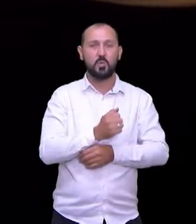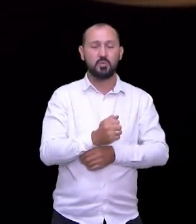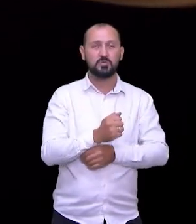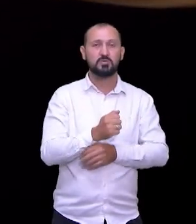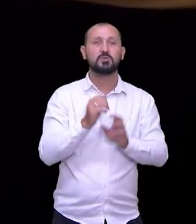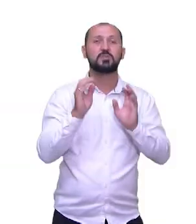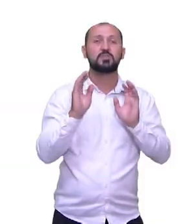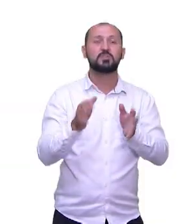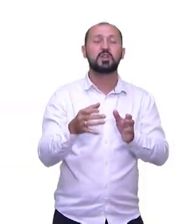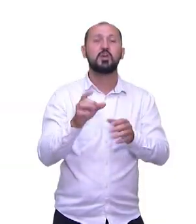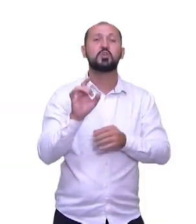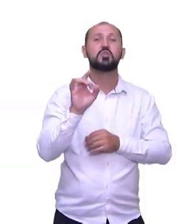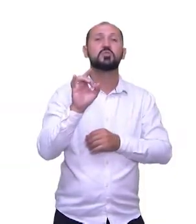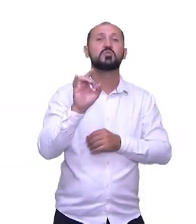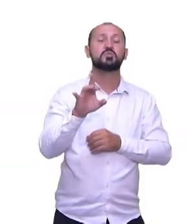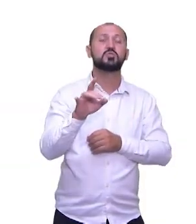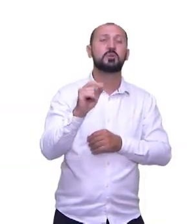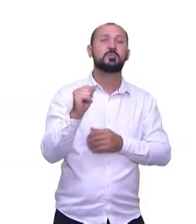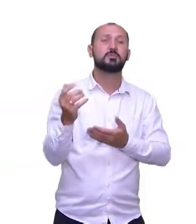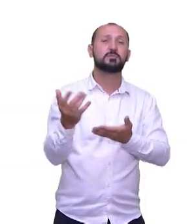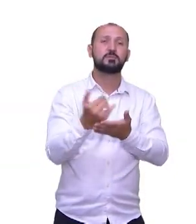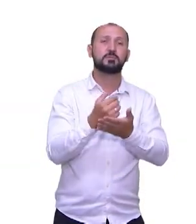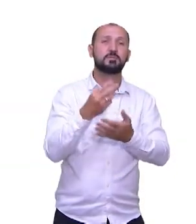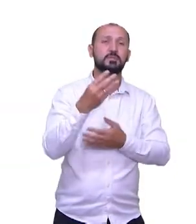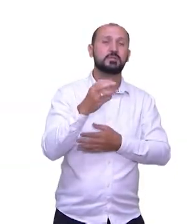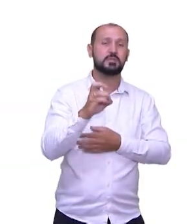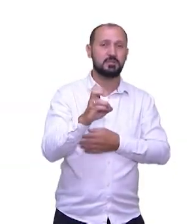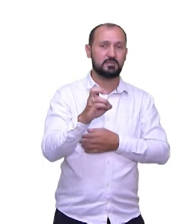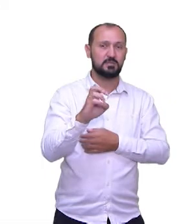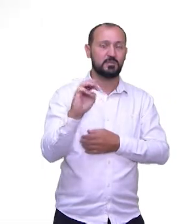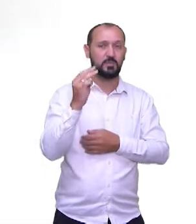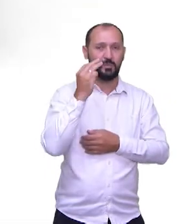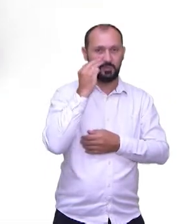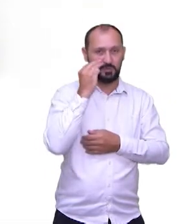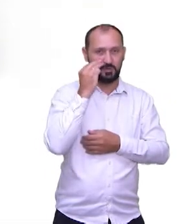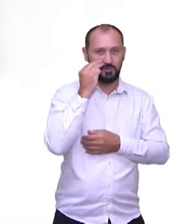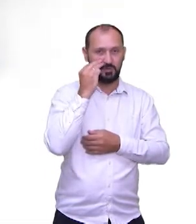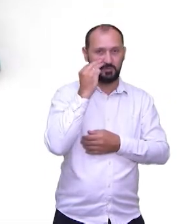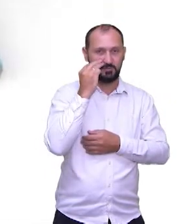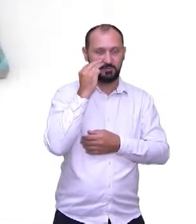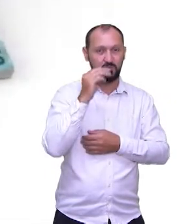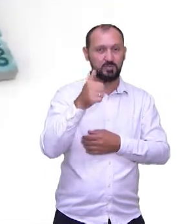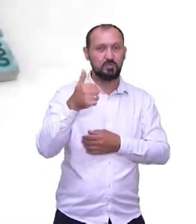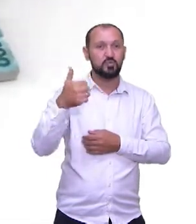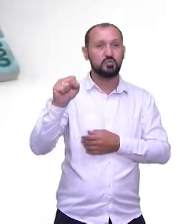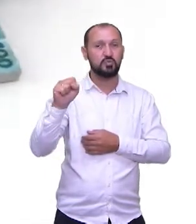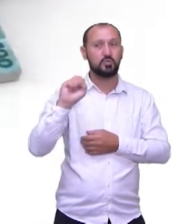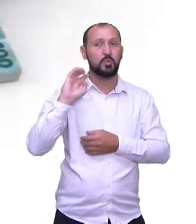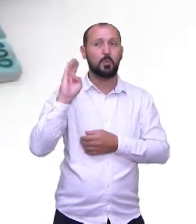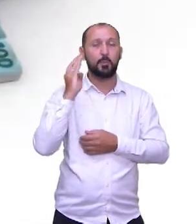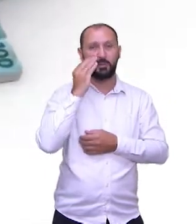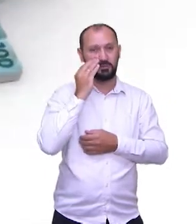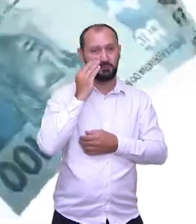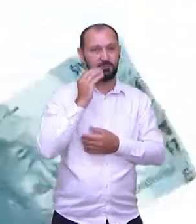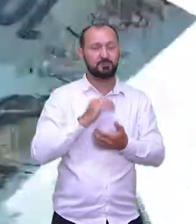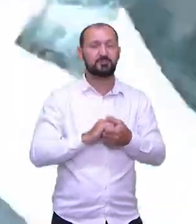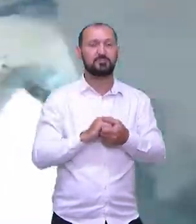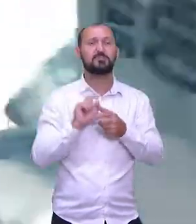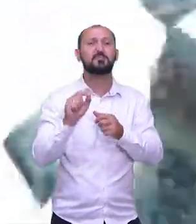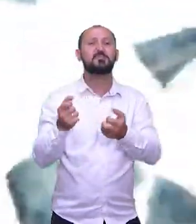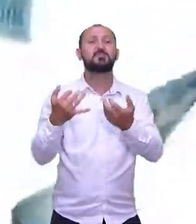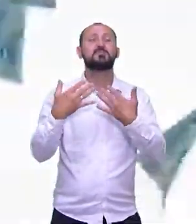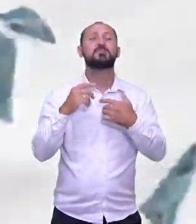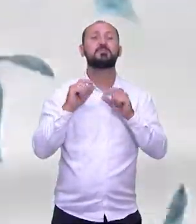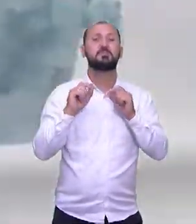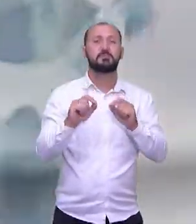o Estado já recebeu, apenas conseguiu receber 35 milhões, do universo de mais de 18 bilhões de reais. O que